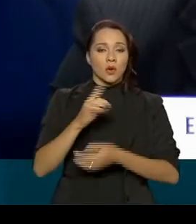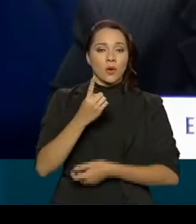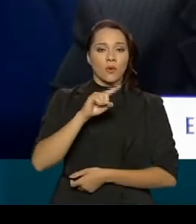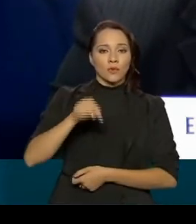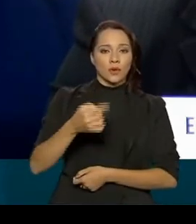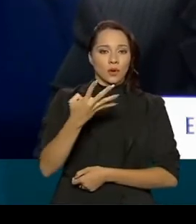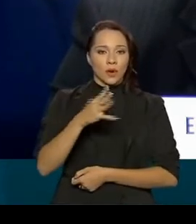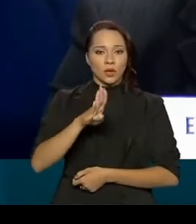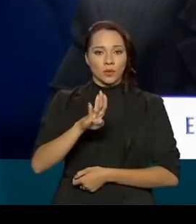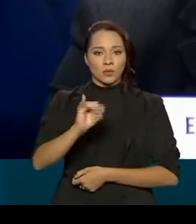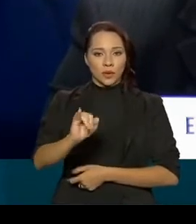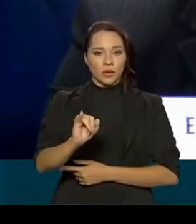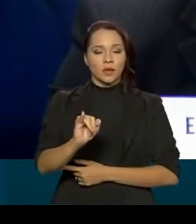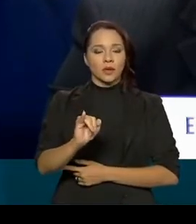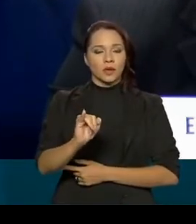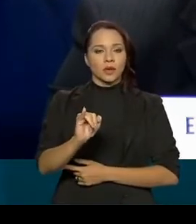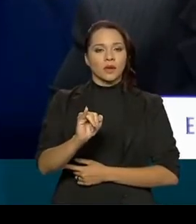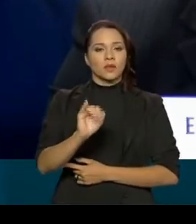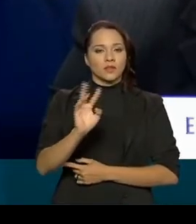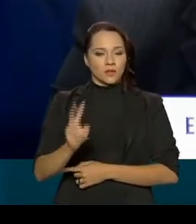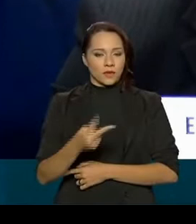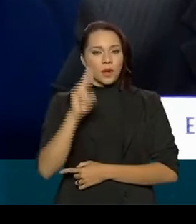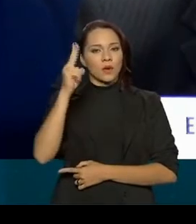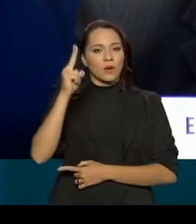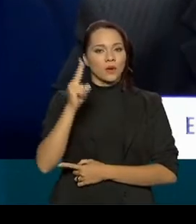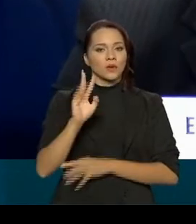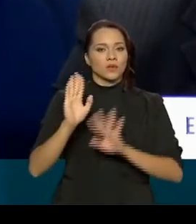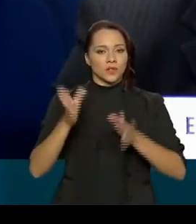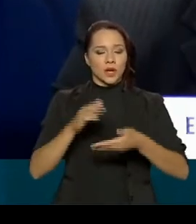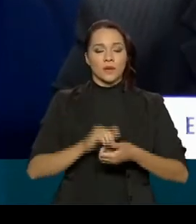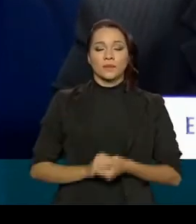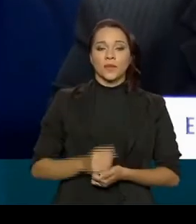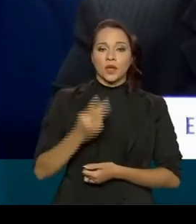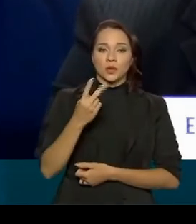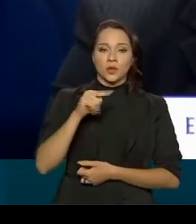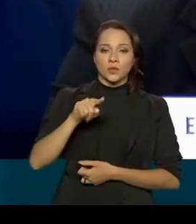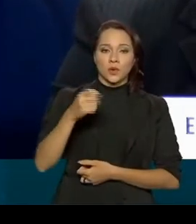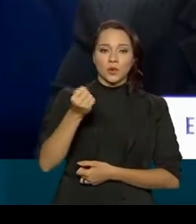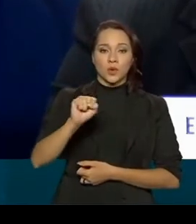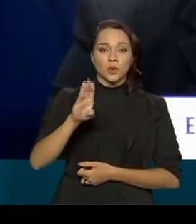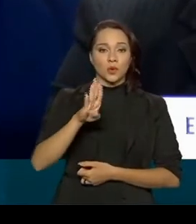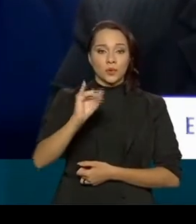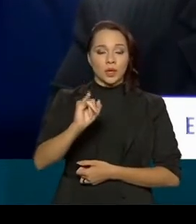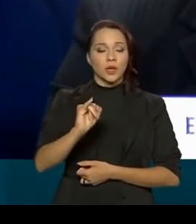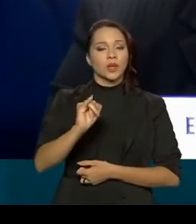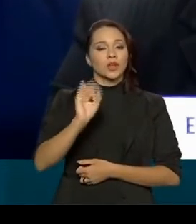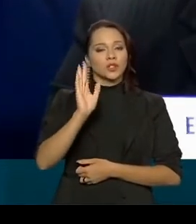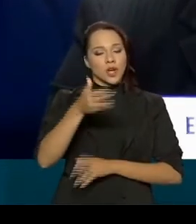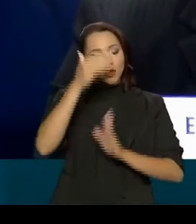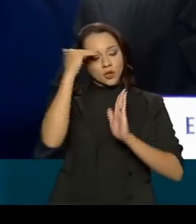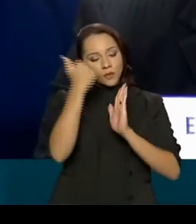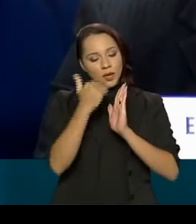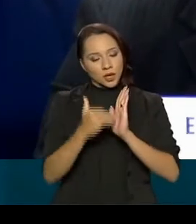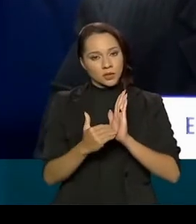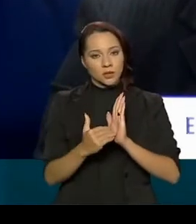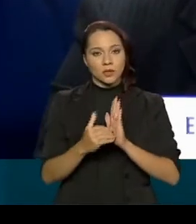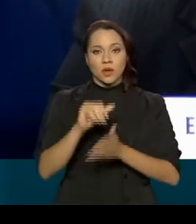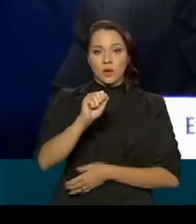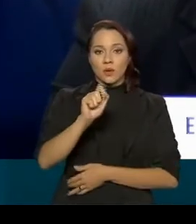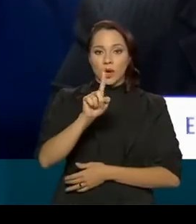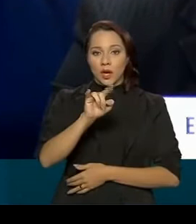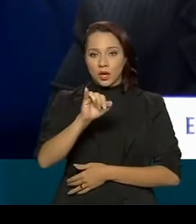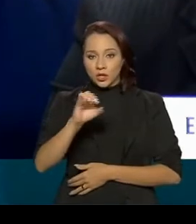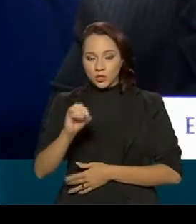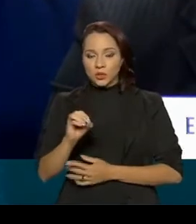1,4 bilhões de valor de outorga e 2,8 bilhões de compromissos, com um ágio de